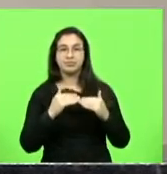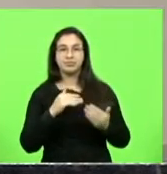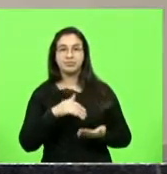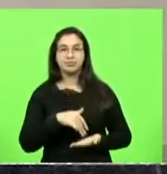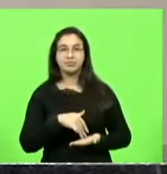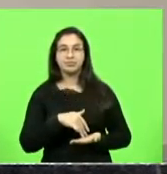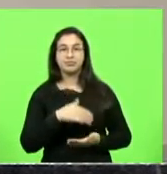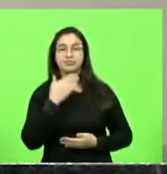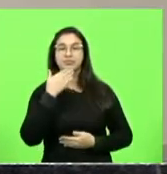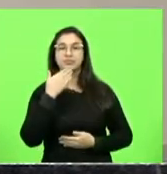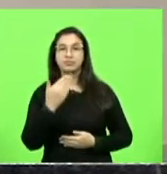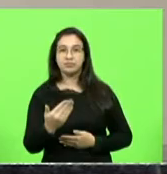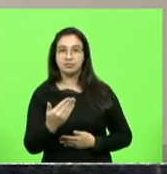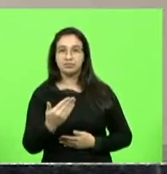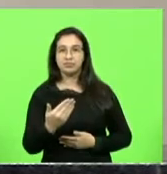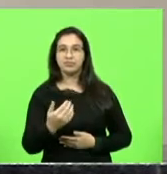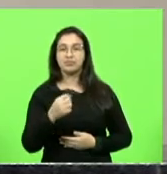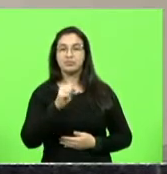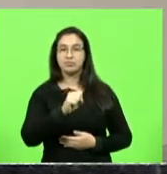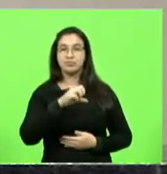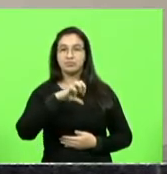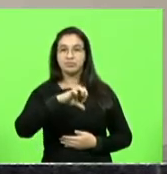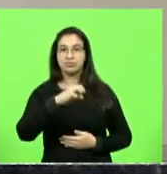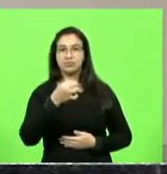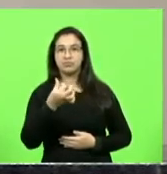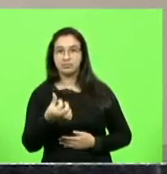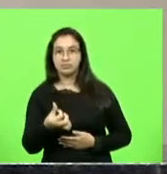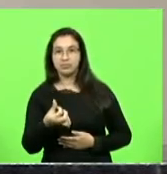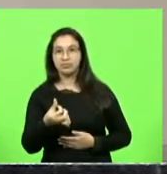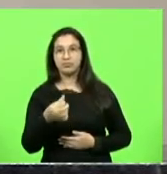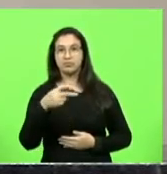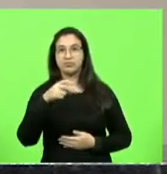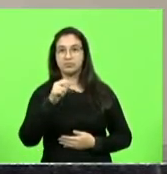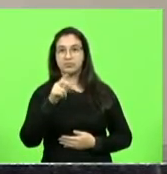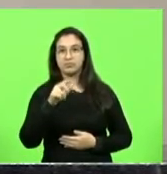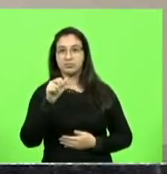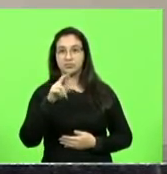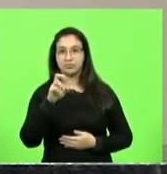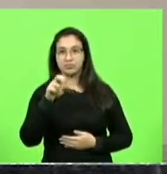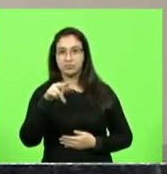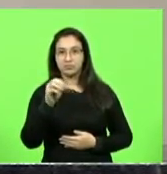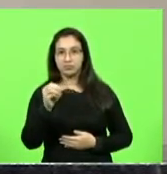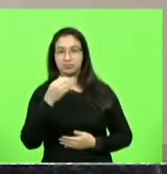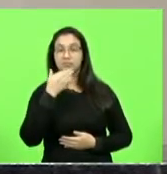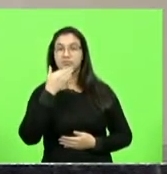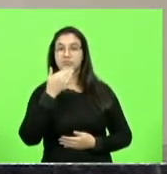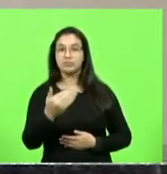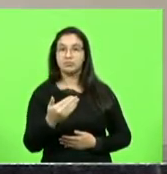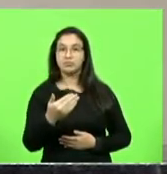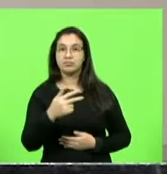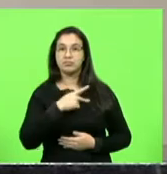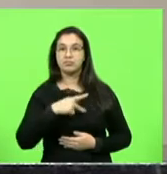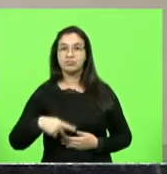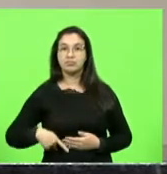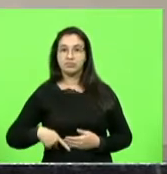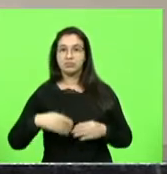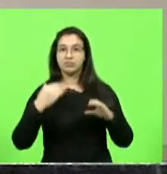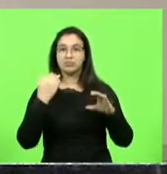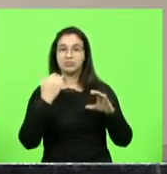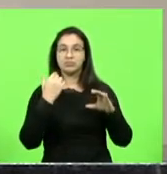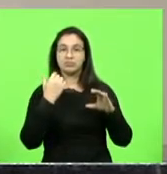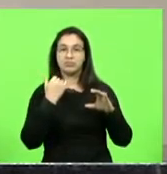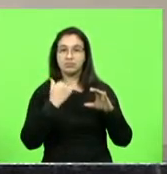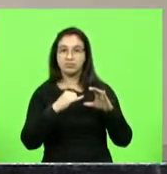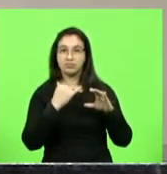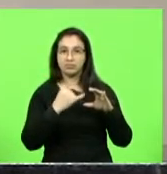unanimidade. Requerimentos. Requerimento 896, autor deputado Nazareno Martins, solicitando ao presidente da Celesc providências